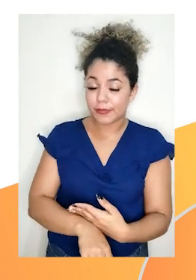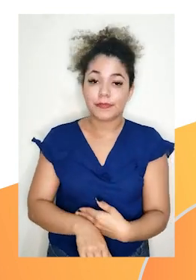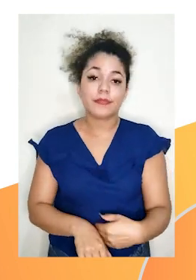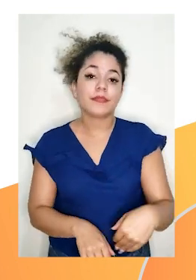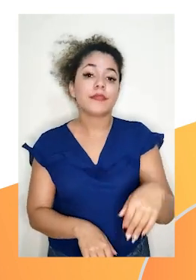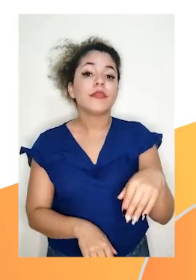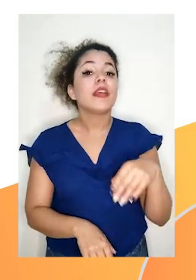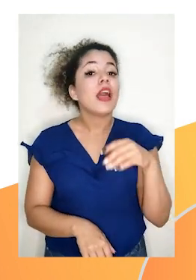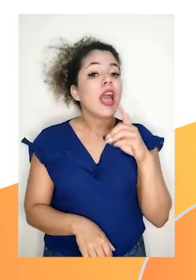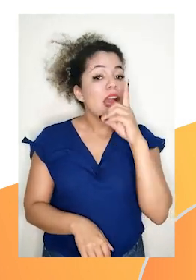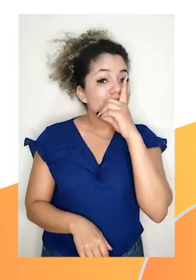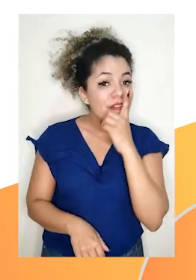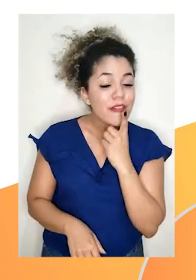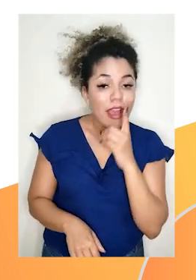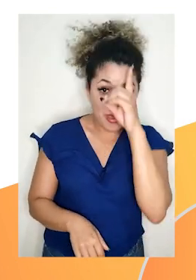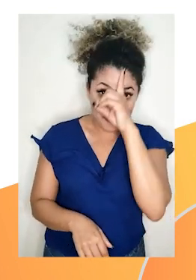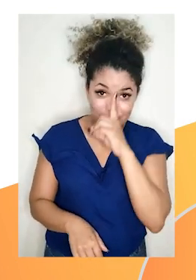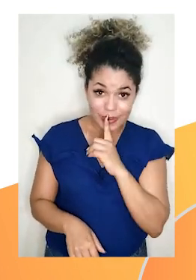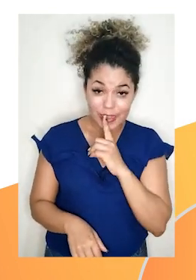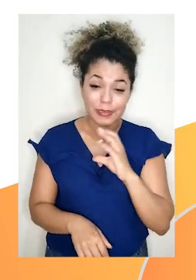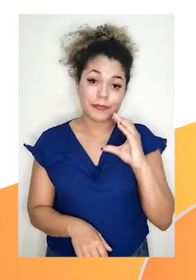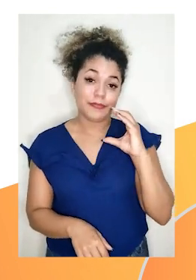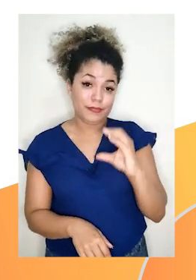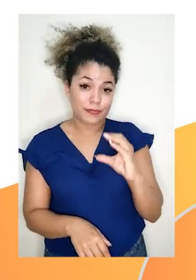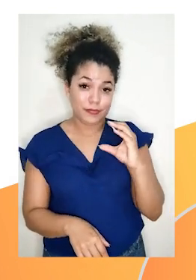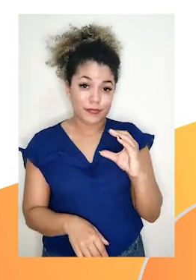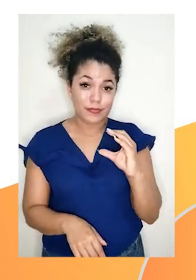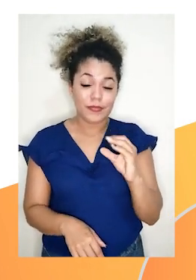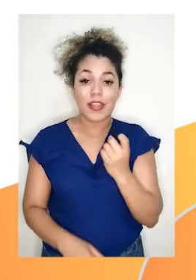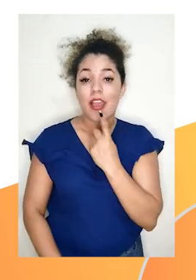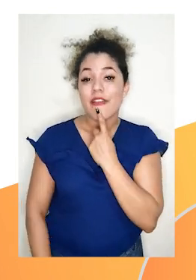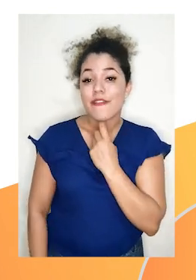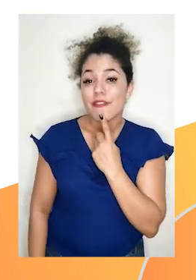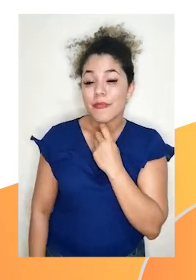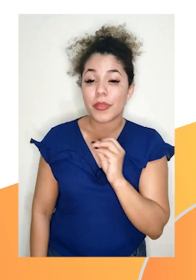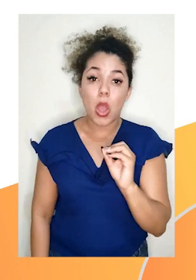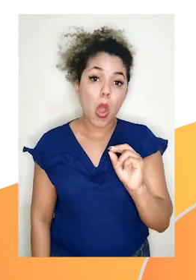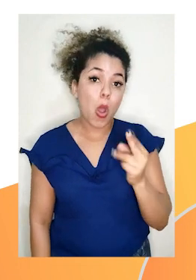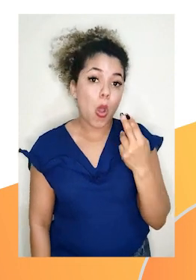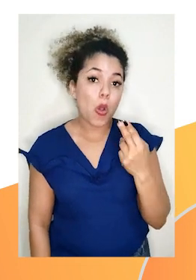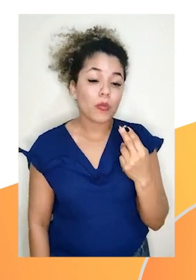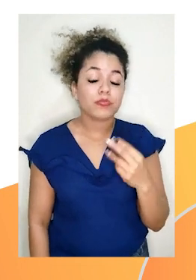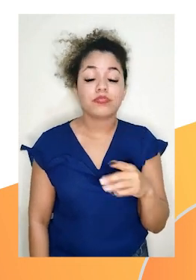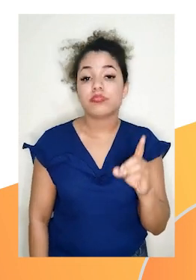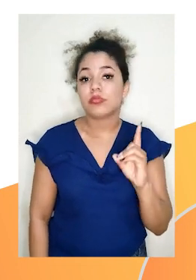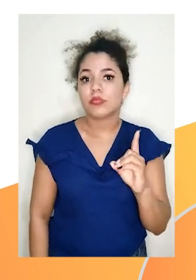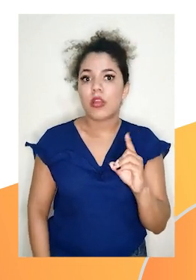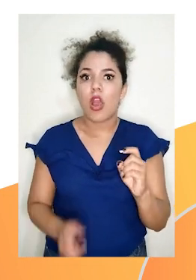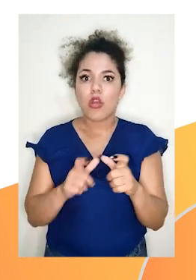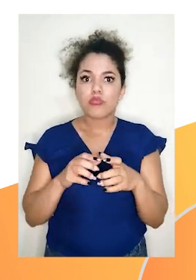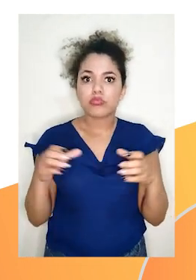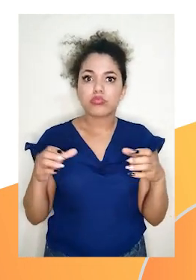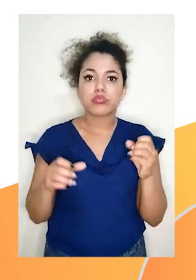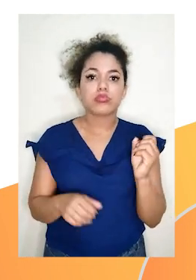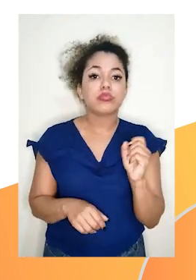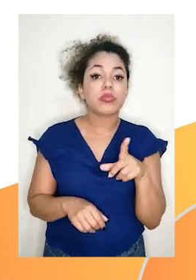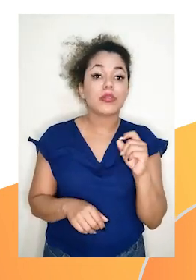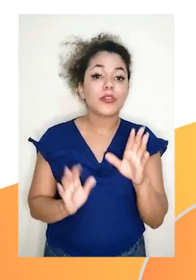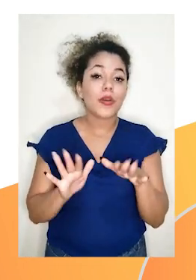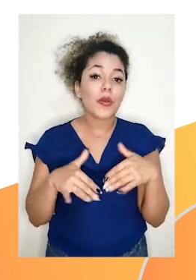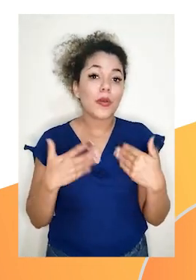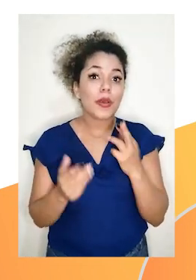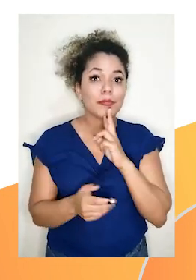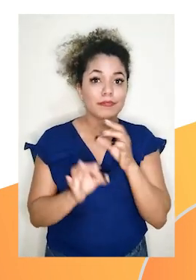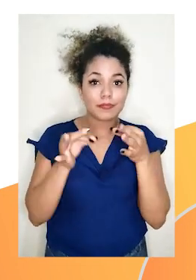B, anãs amarelas. Letra C, anãs vermelhas. Ou letra D, gigantes azuis. Qual é a nossa